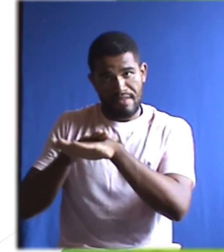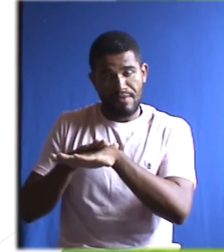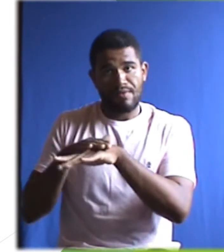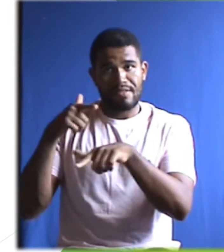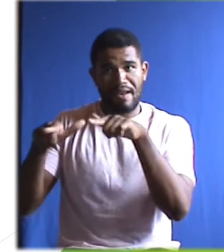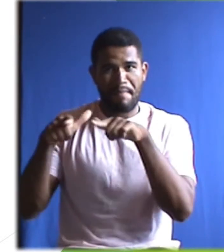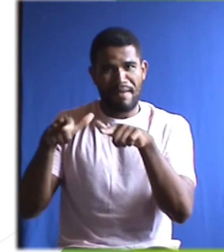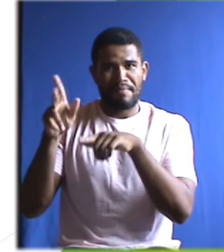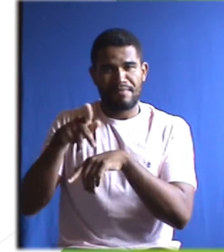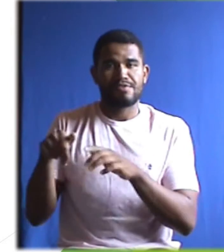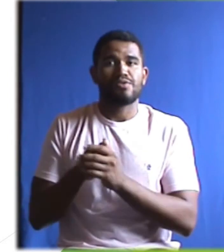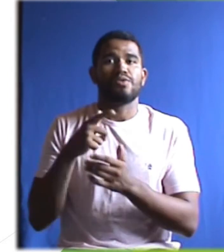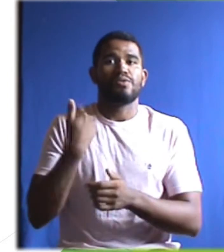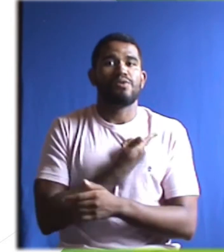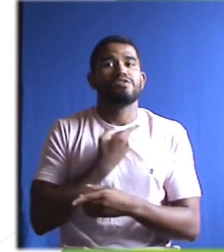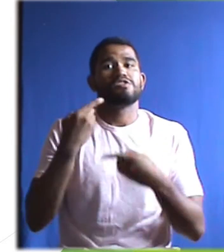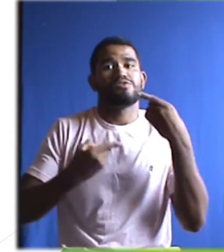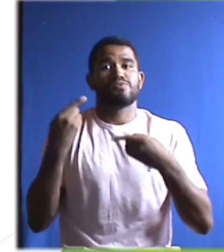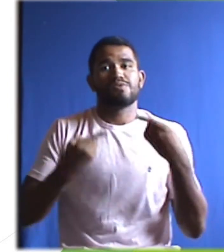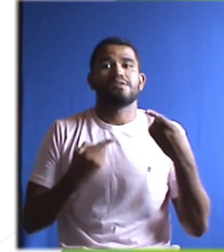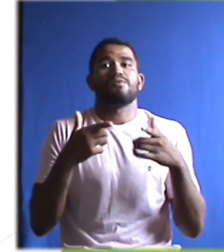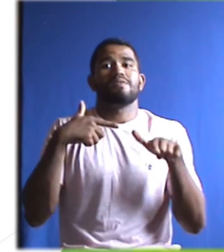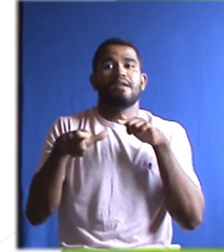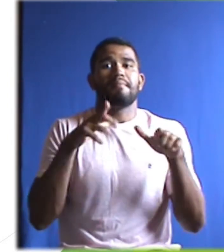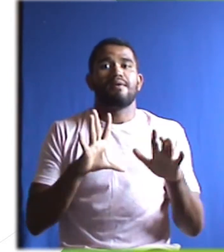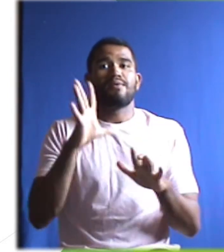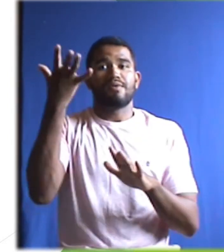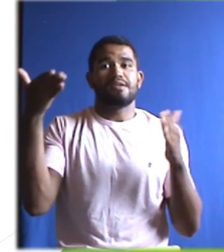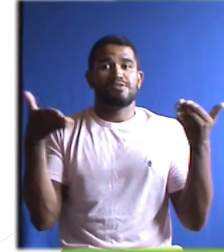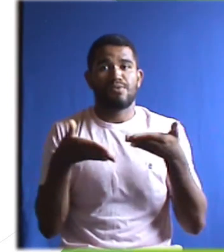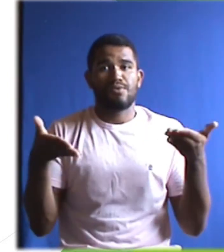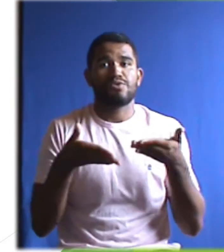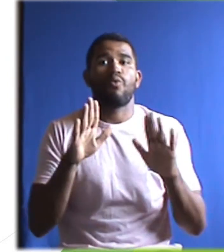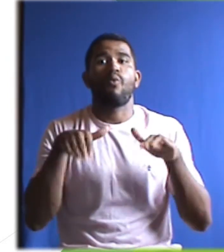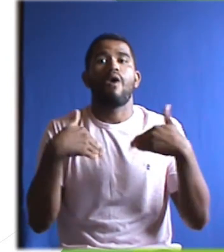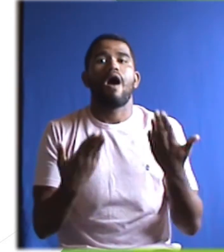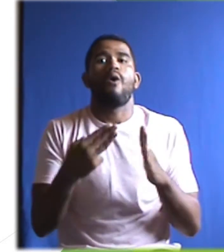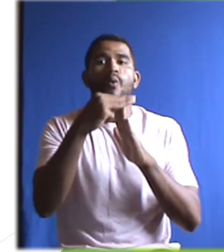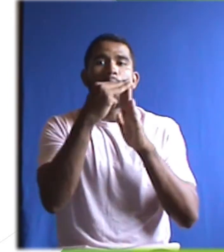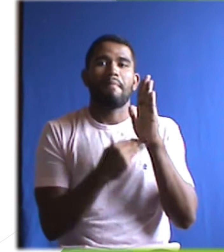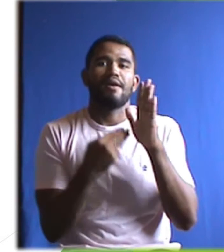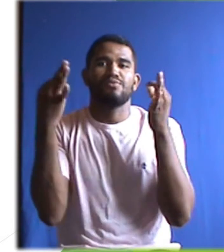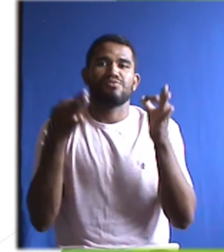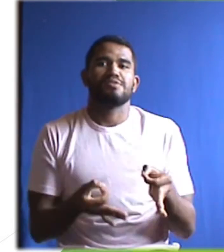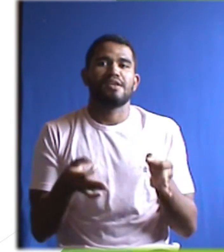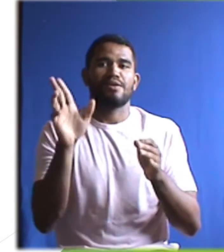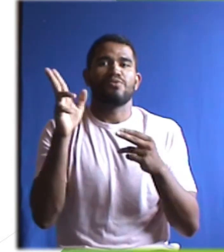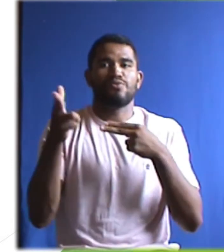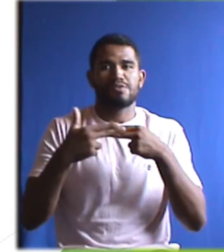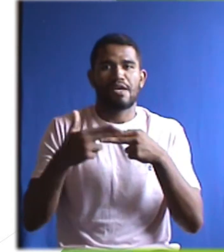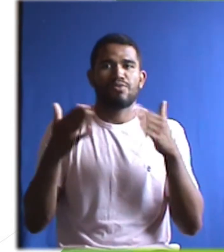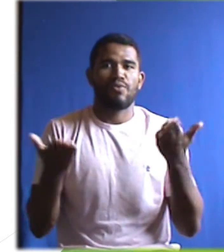vamos fazer uma discussão sobre esses debates que têm surgido atualmente sobre qual